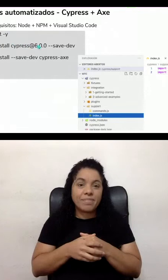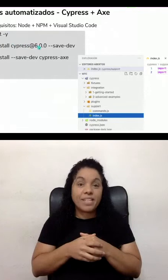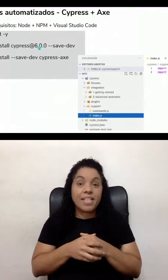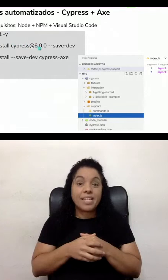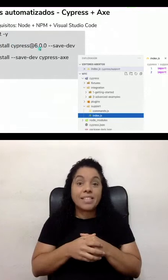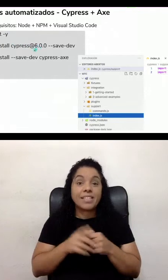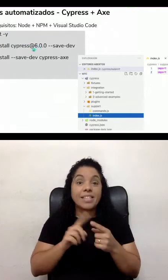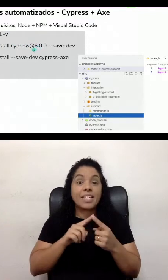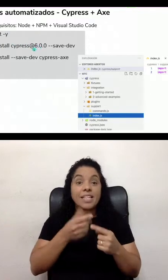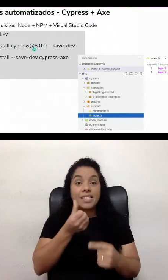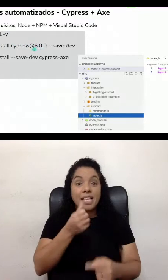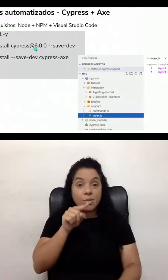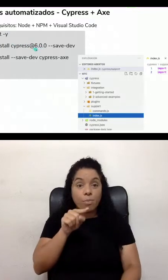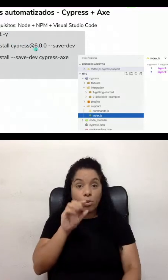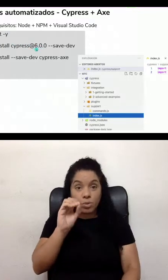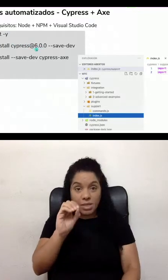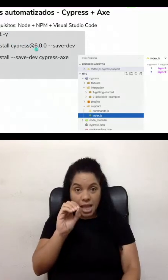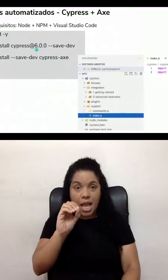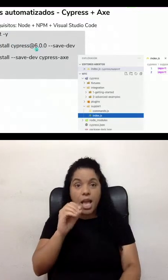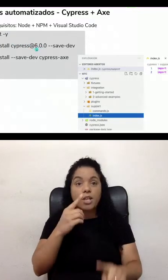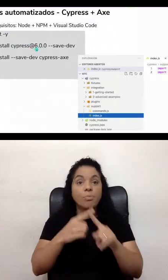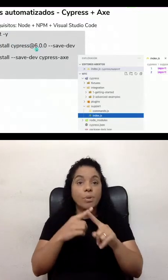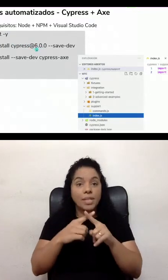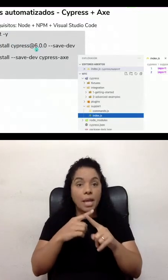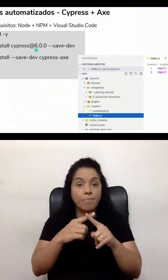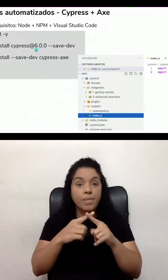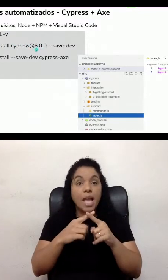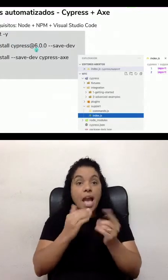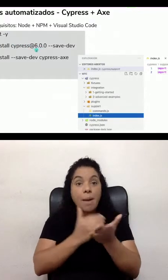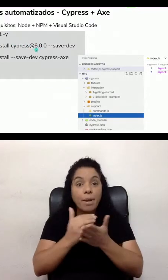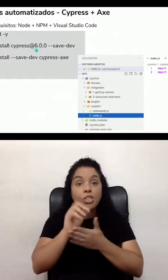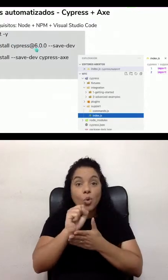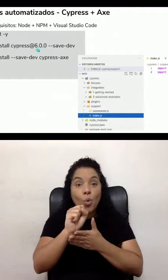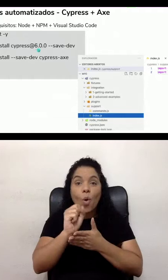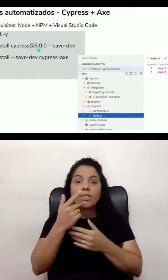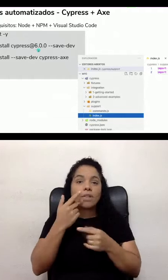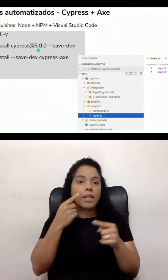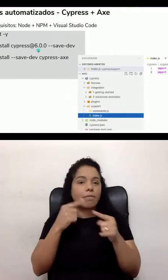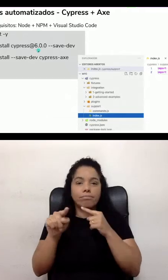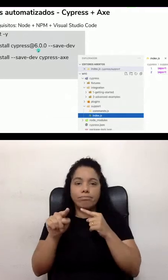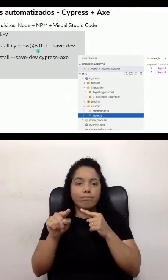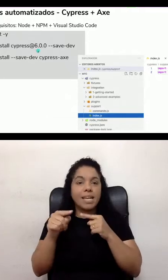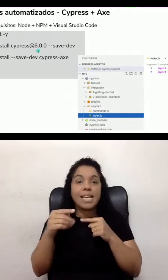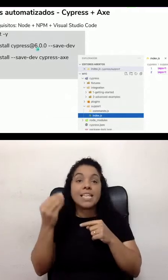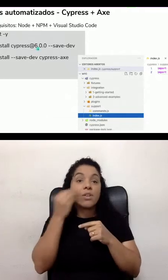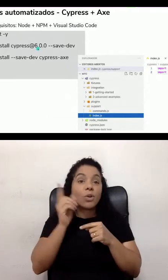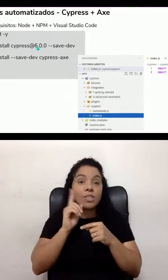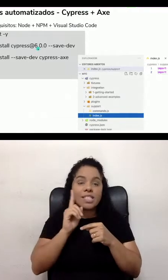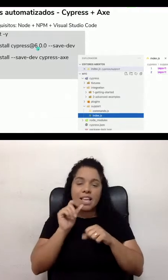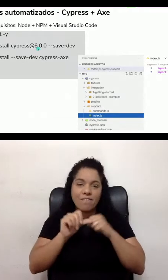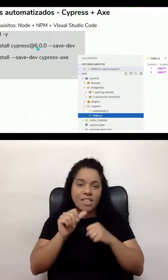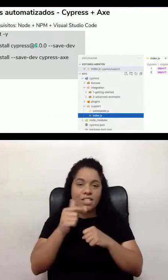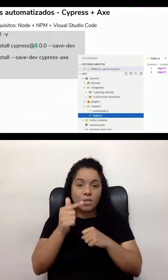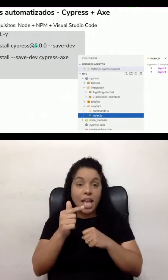instalei o 6.0, tá, gente? Porque a partir do 8, como eu disse, estava incompatível e eu não testei a versão 7, tá? Mas a